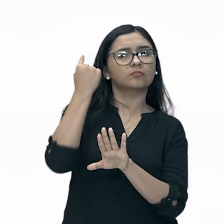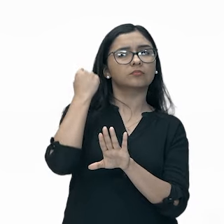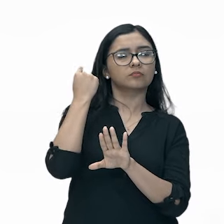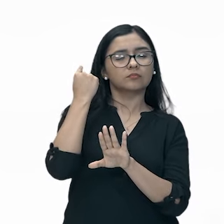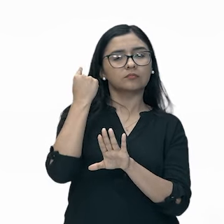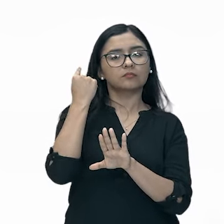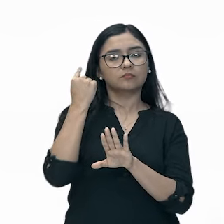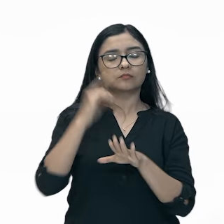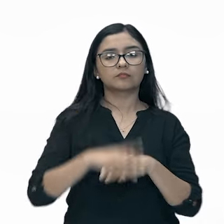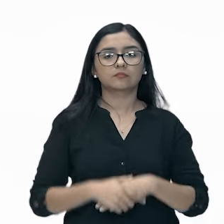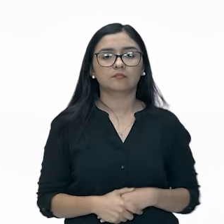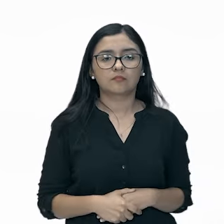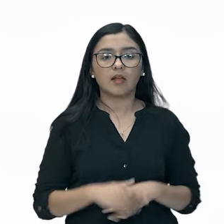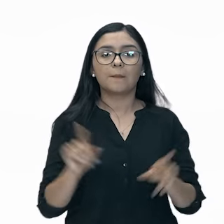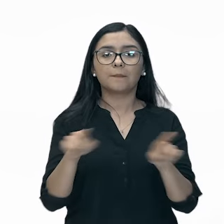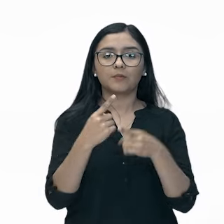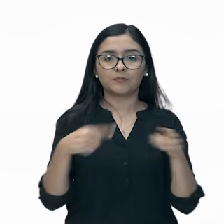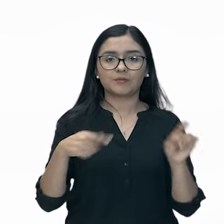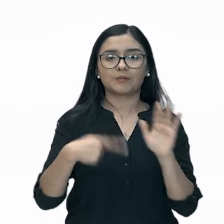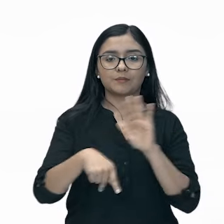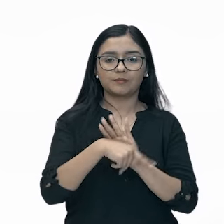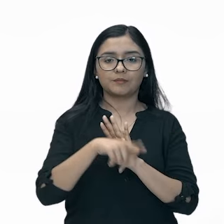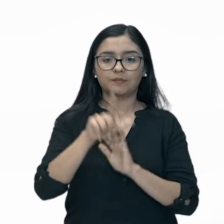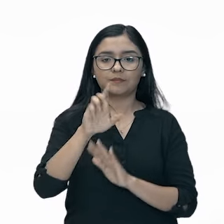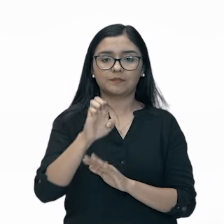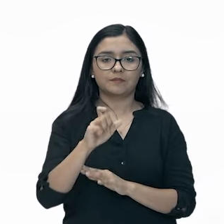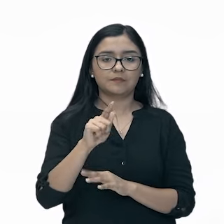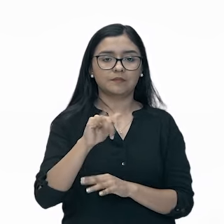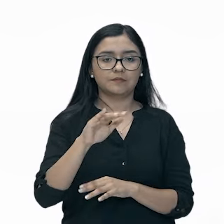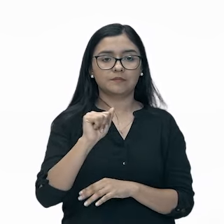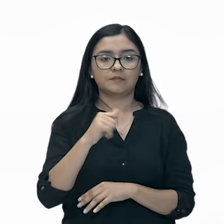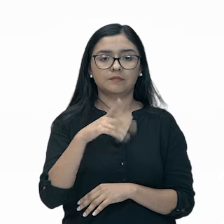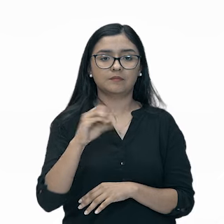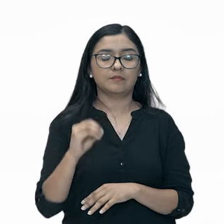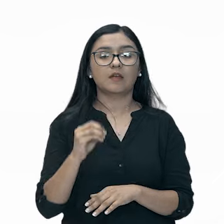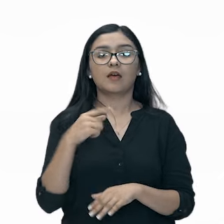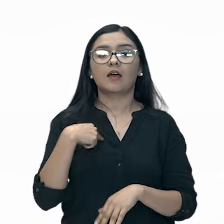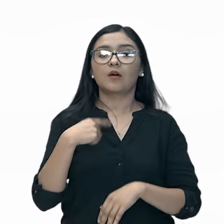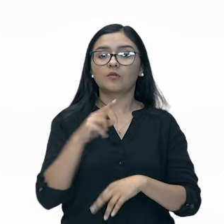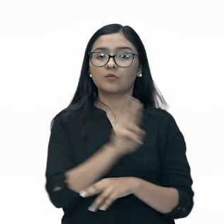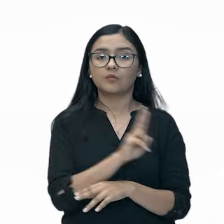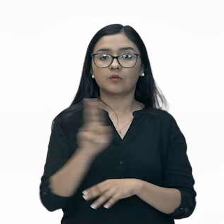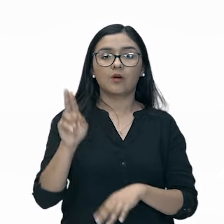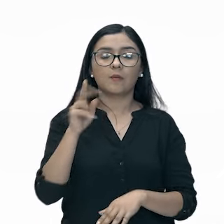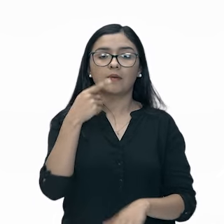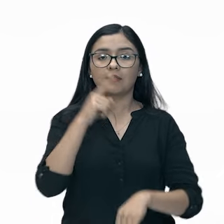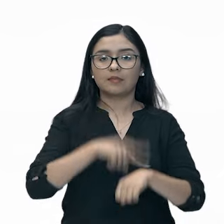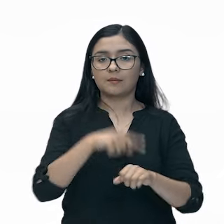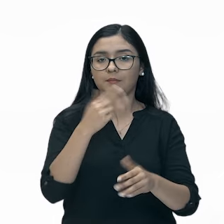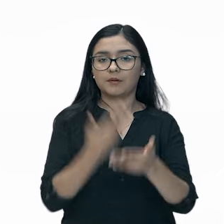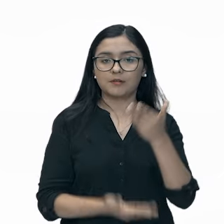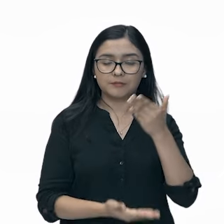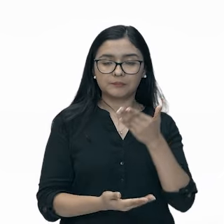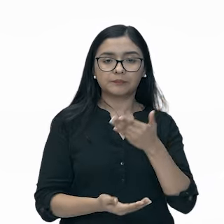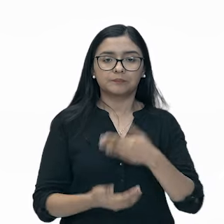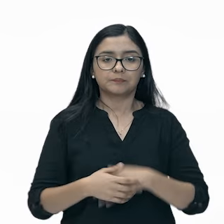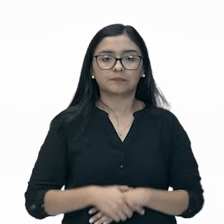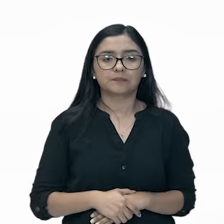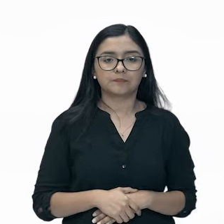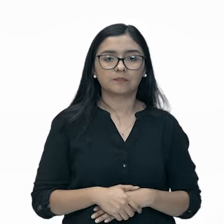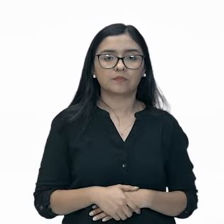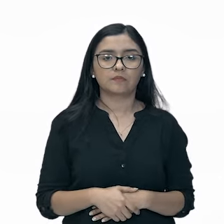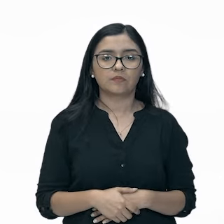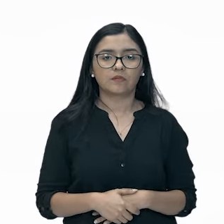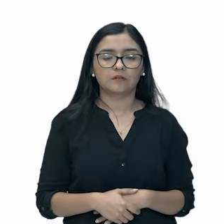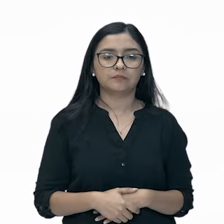maneira vaga a música aí que é chamada Tempo Perdido Então nesse processo aí nós estamos fazendo alusão